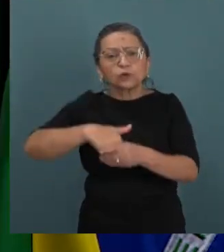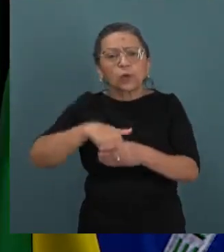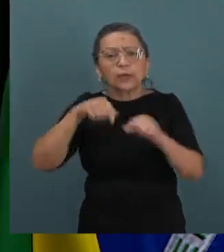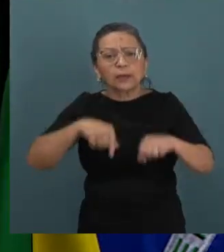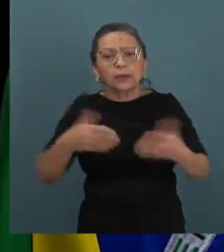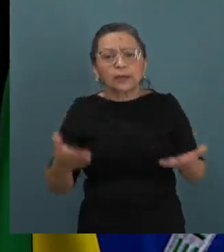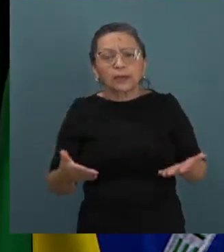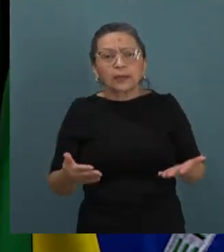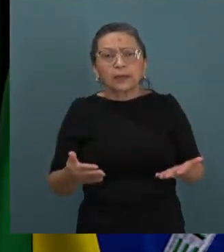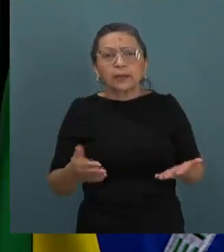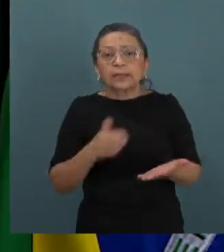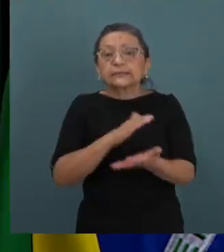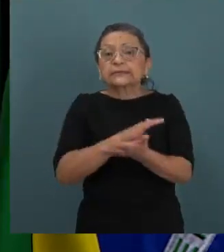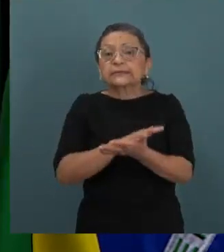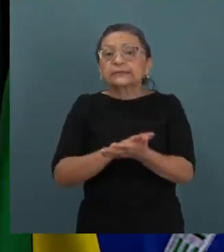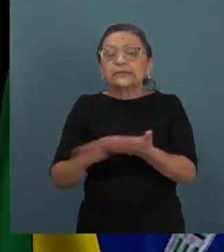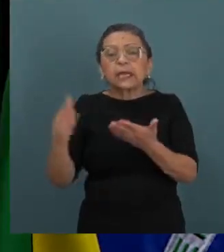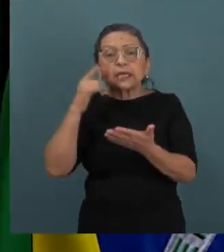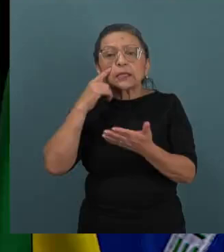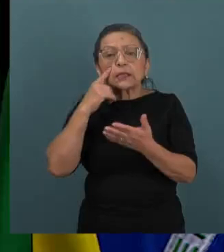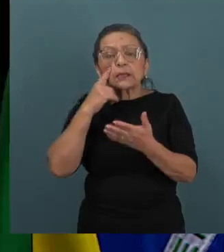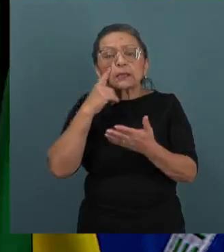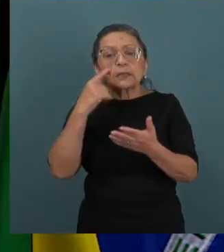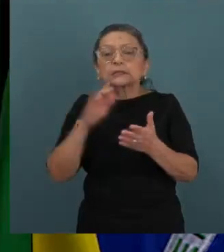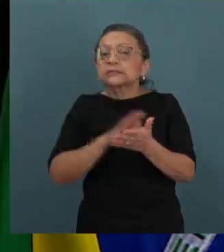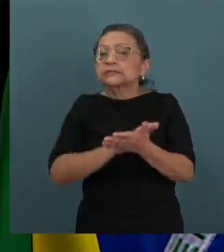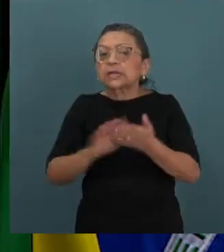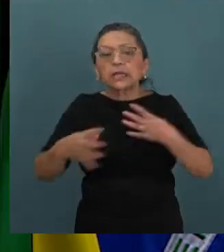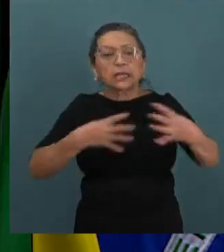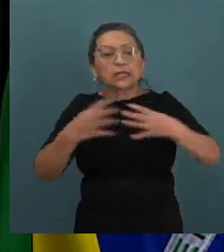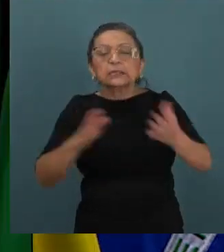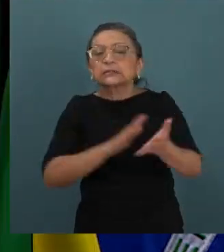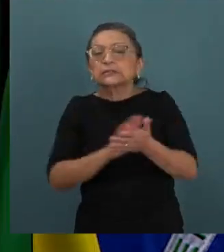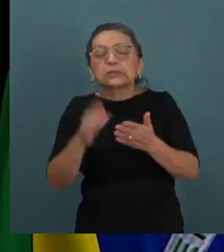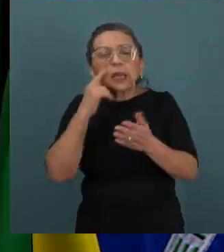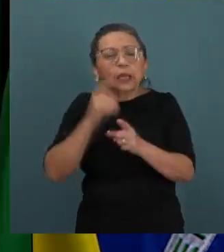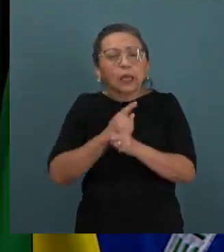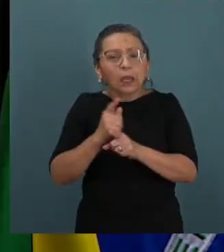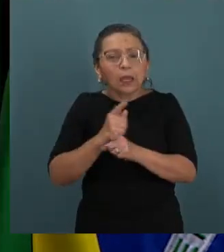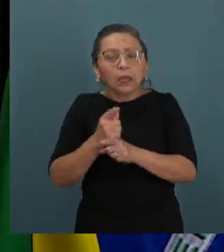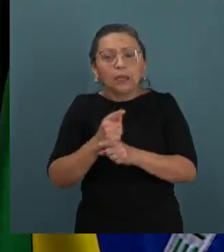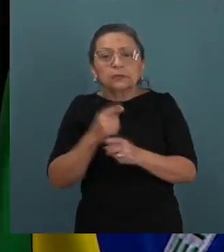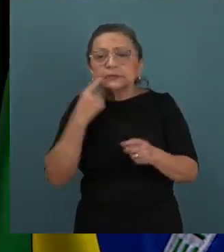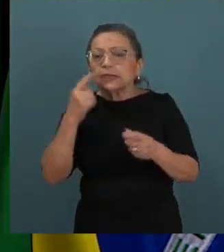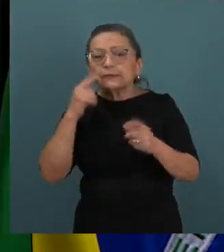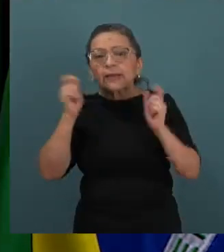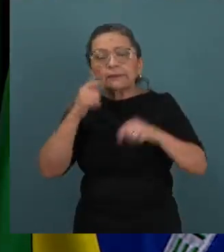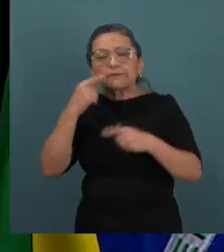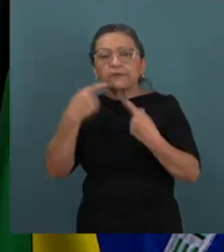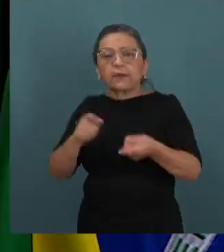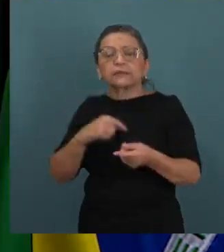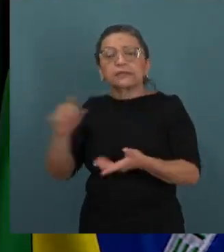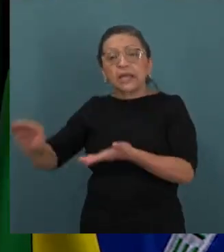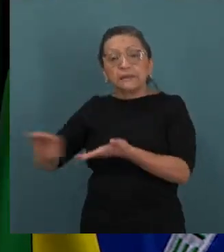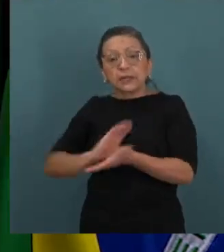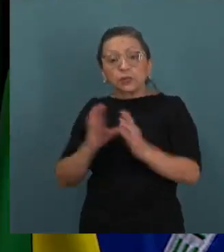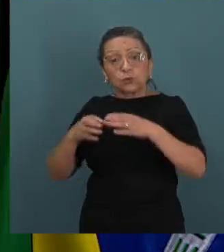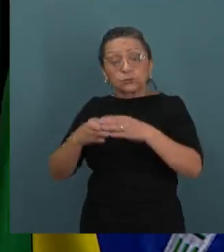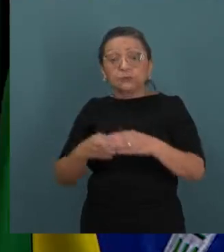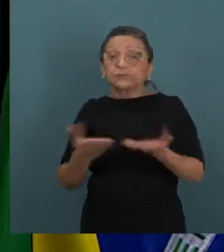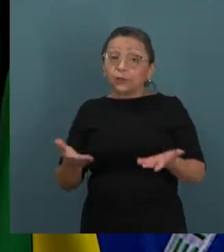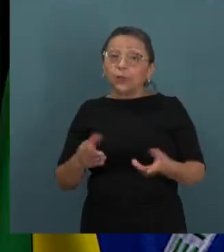atrás, sem rastreabilidade, especialmente as emendas de comissões. O ideal é